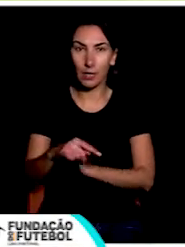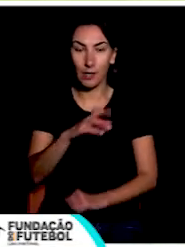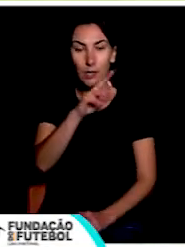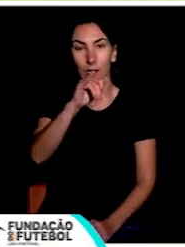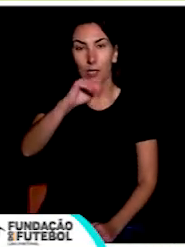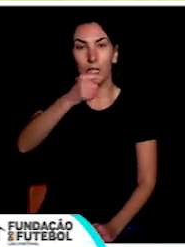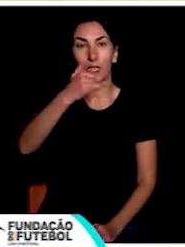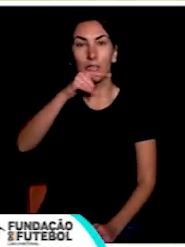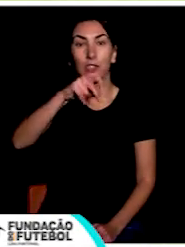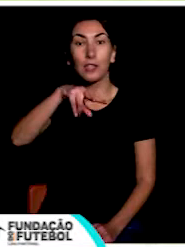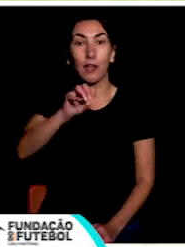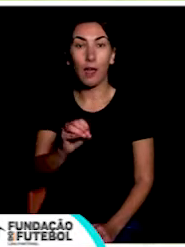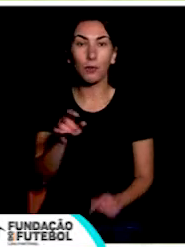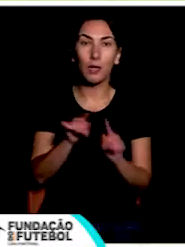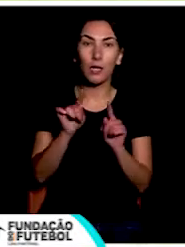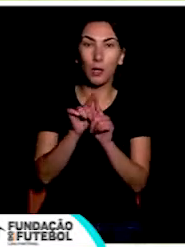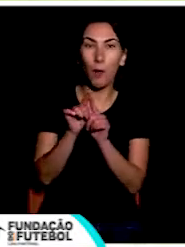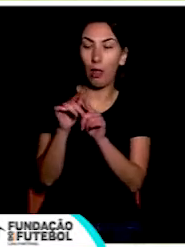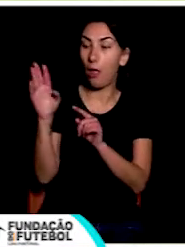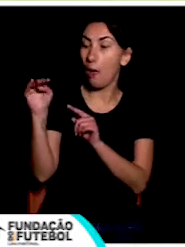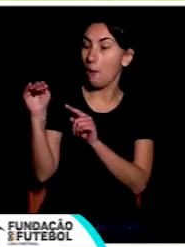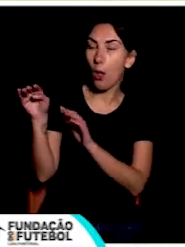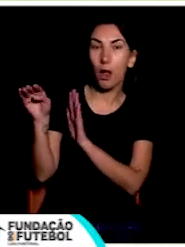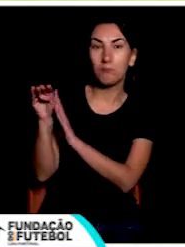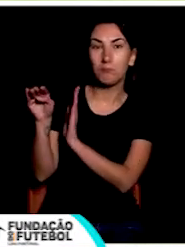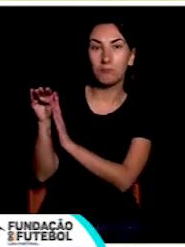estilo, né? O Cristiano bate mais